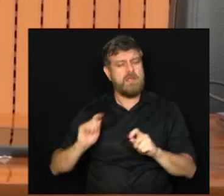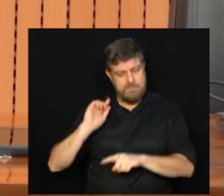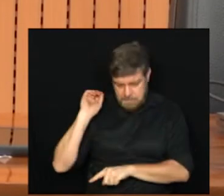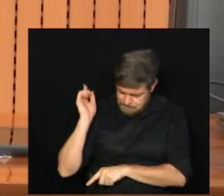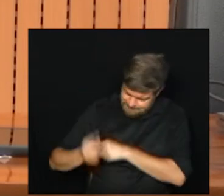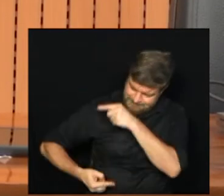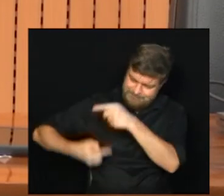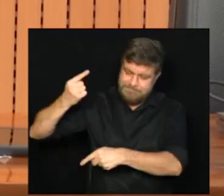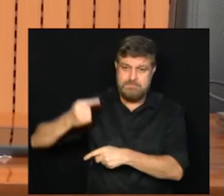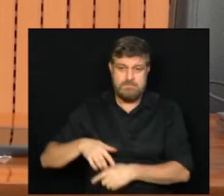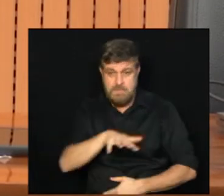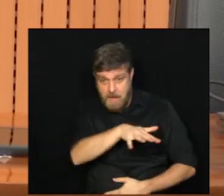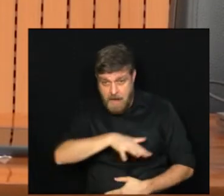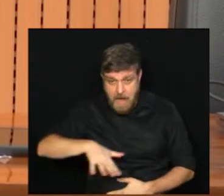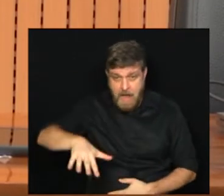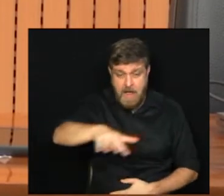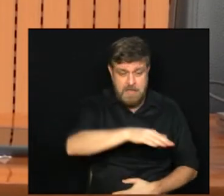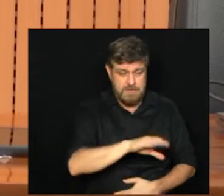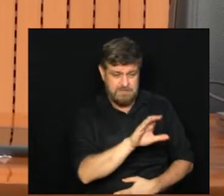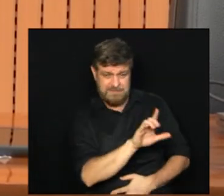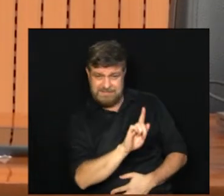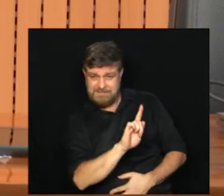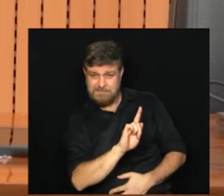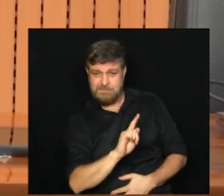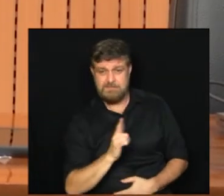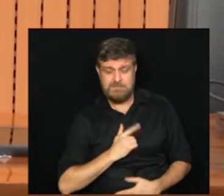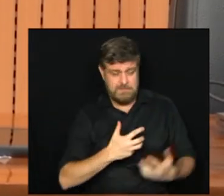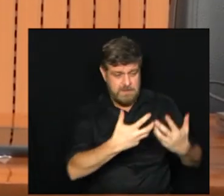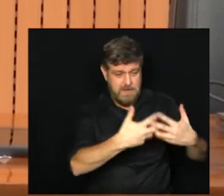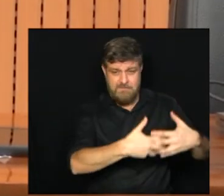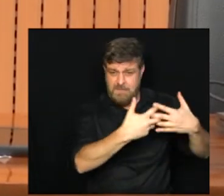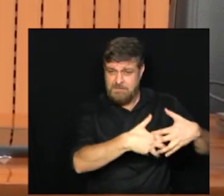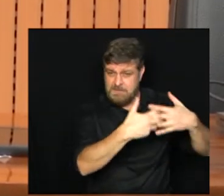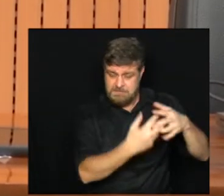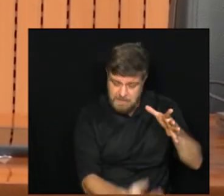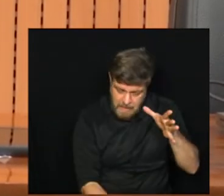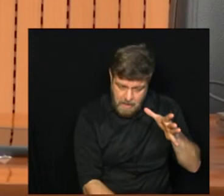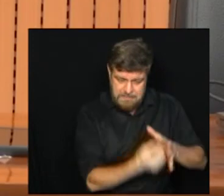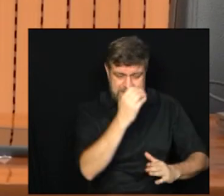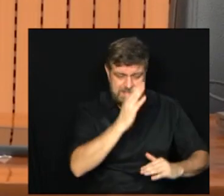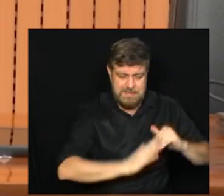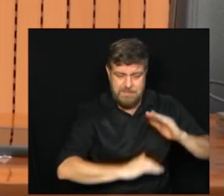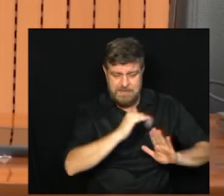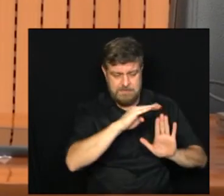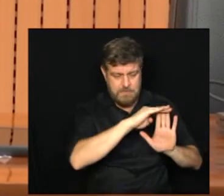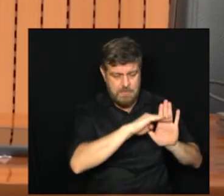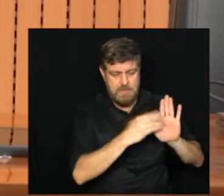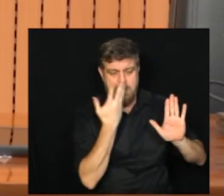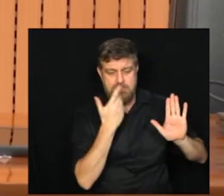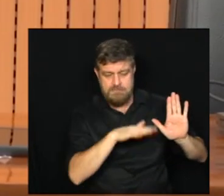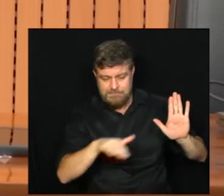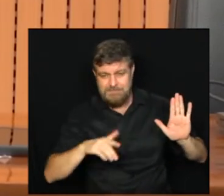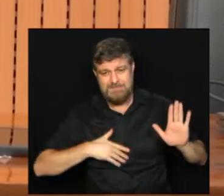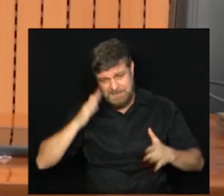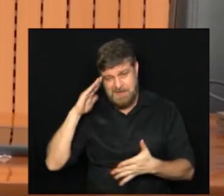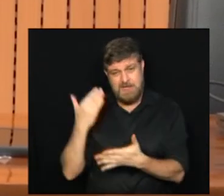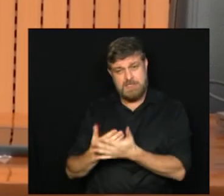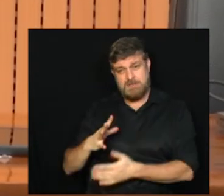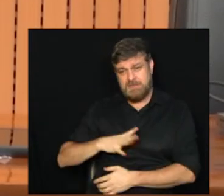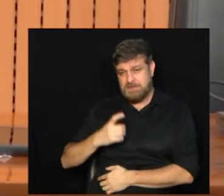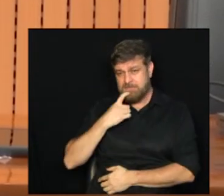qualidade tanto na execução quanto na implementação do programa, porque tenho certeza que aí Campinas